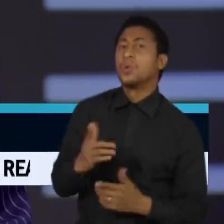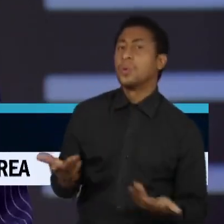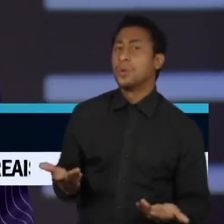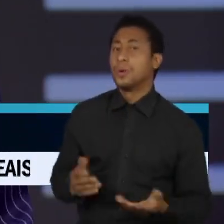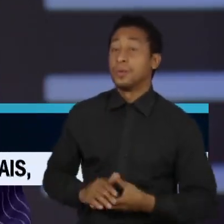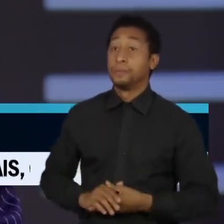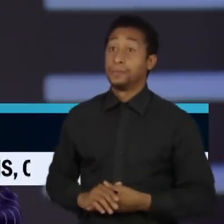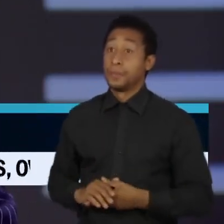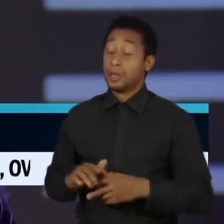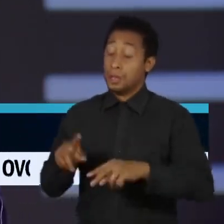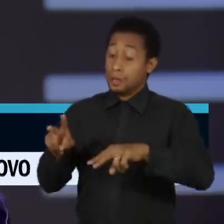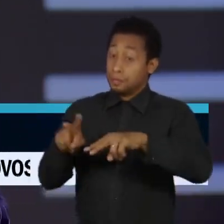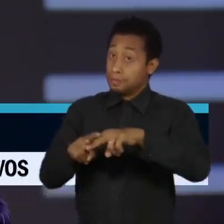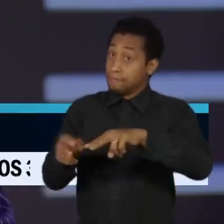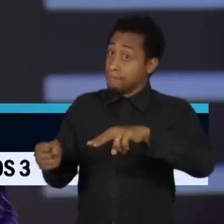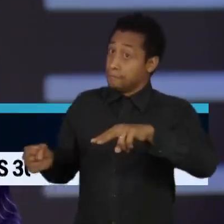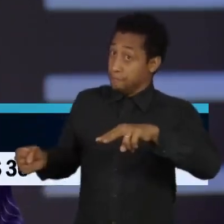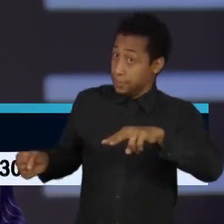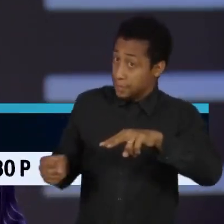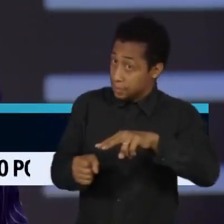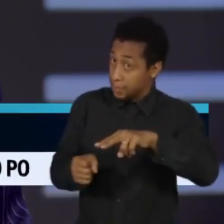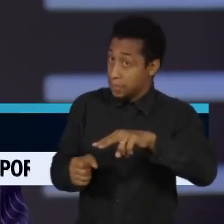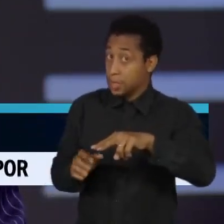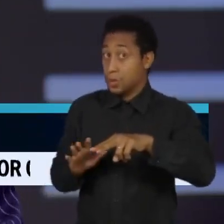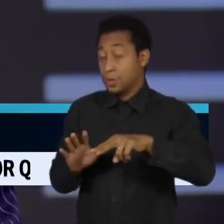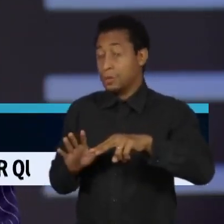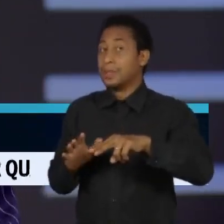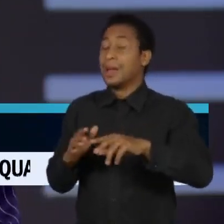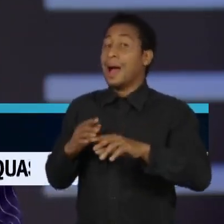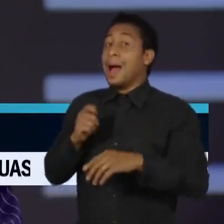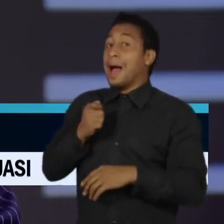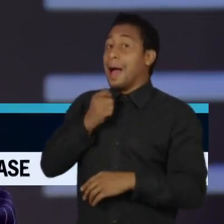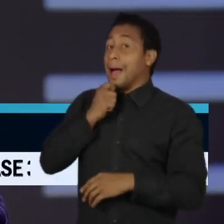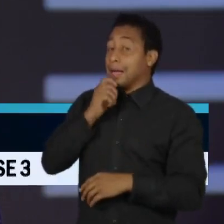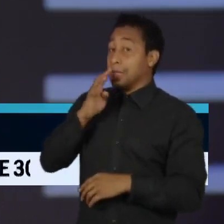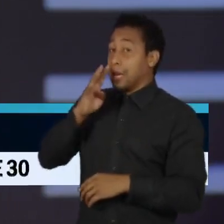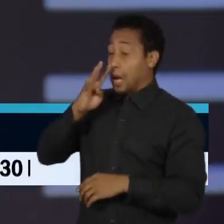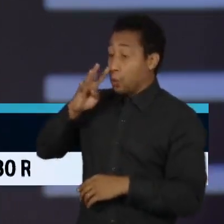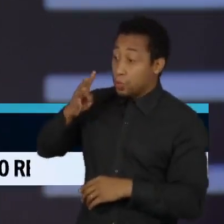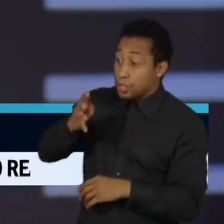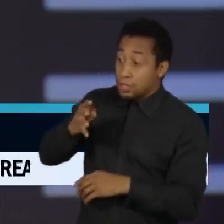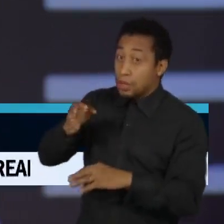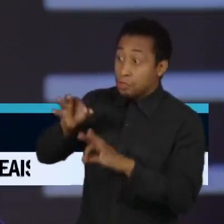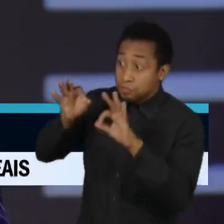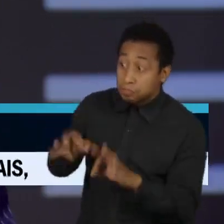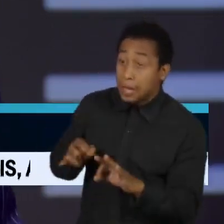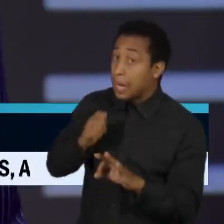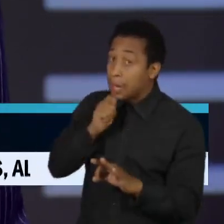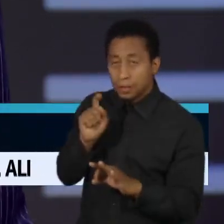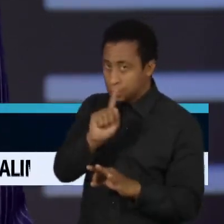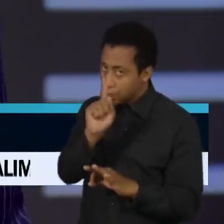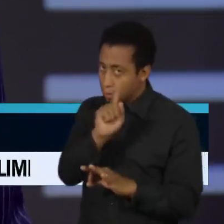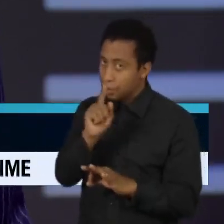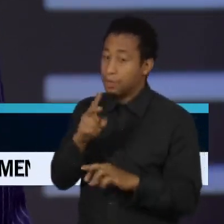fala em prisão antes de uma condenação, de uma prisão cautelar, a gente precisa ter um requisito